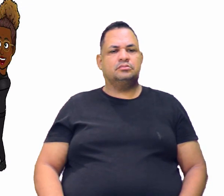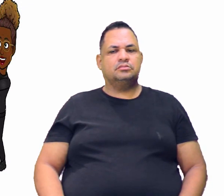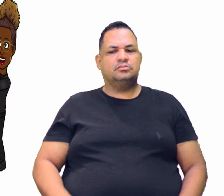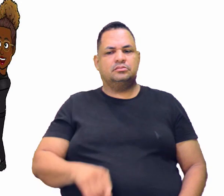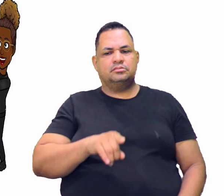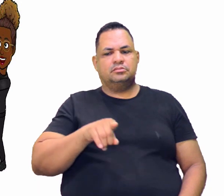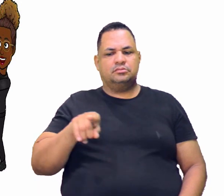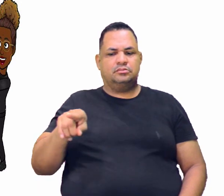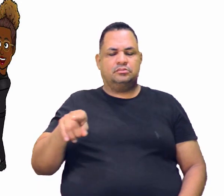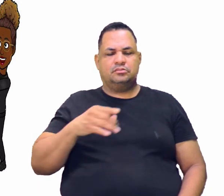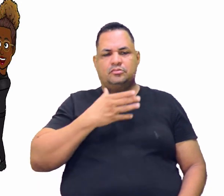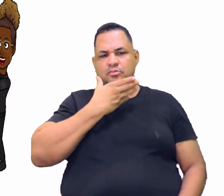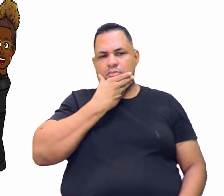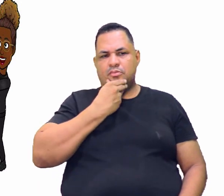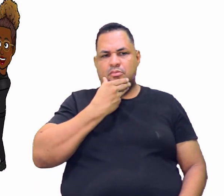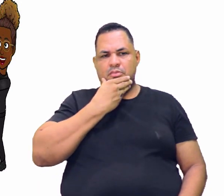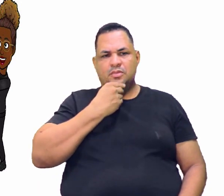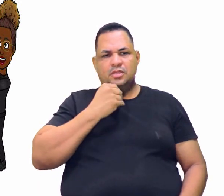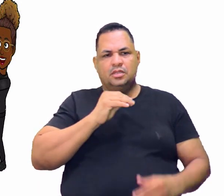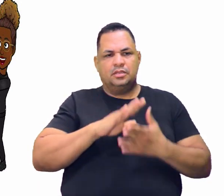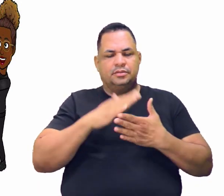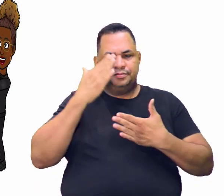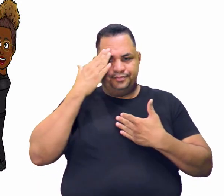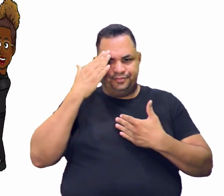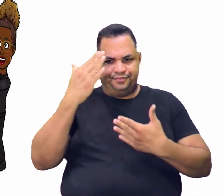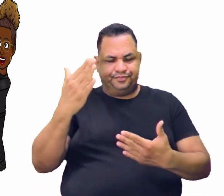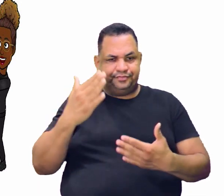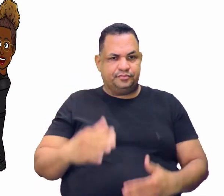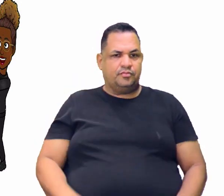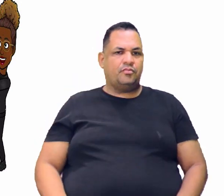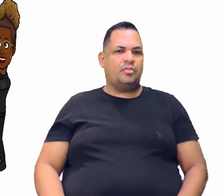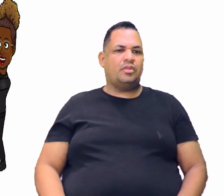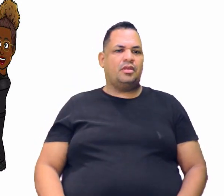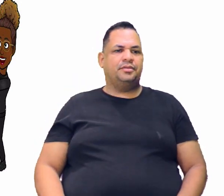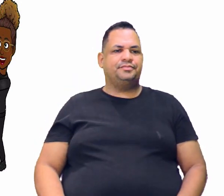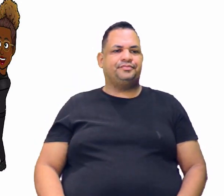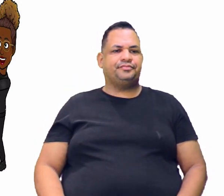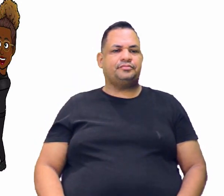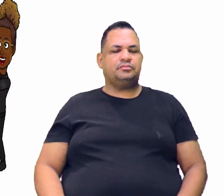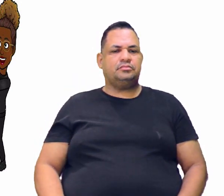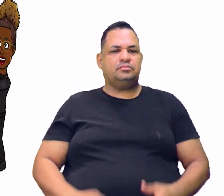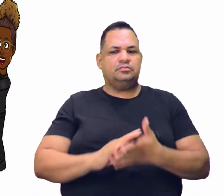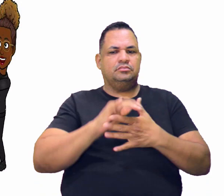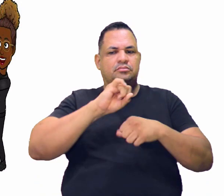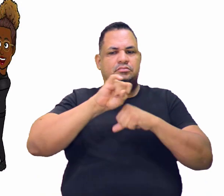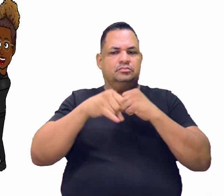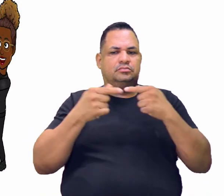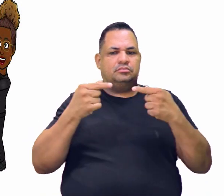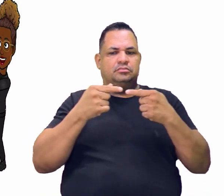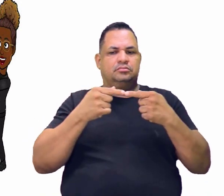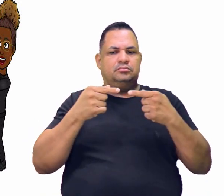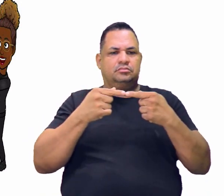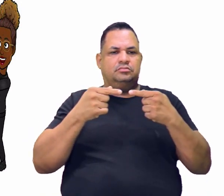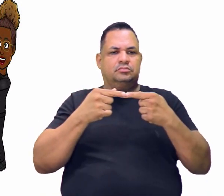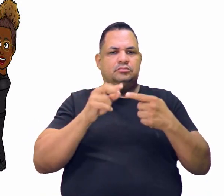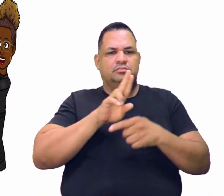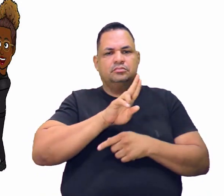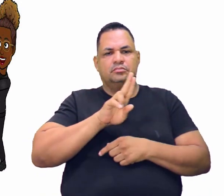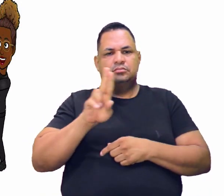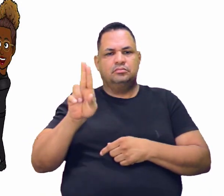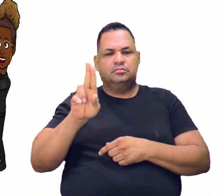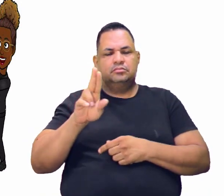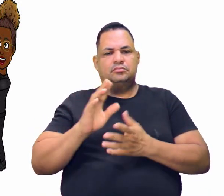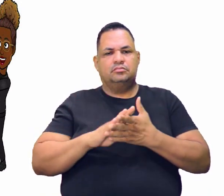ficaram agradecidos, elas ficaram agradecidas. O adjetivo vai concordar com o nome a que